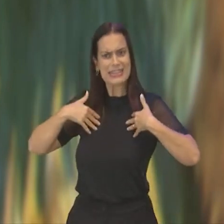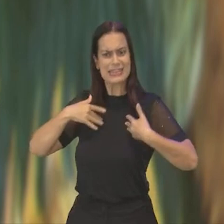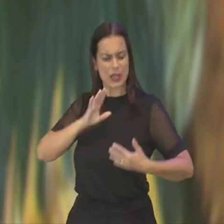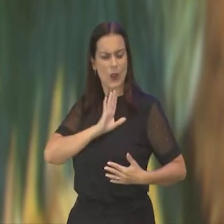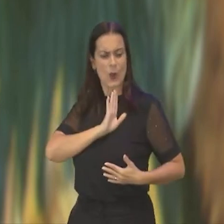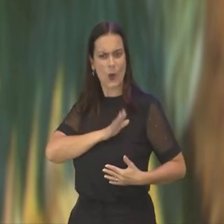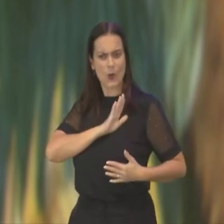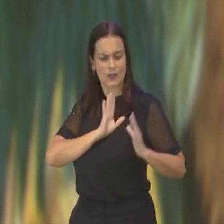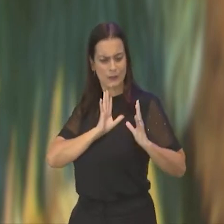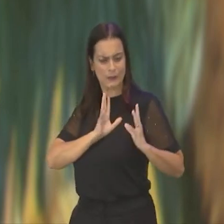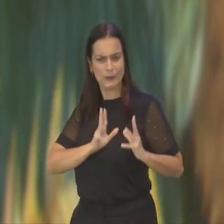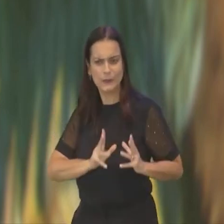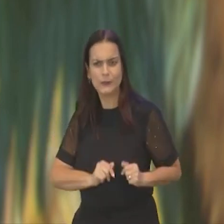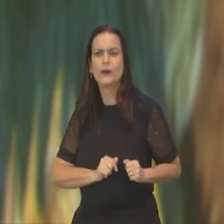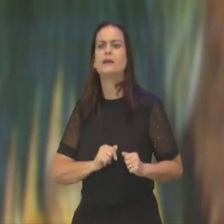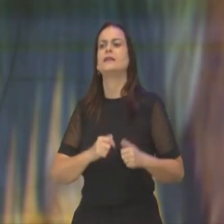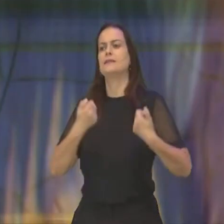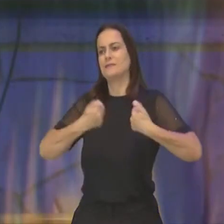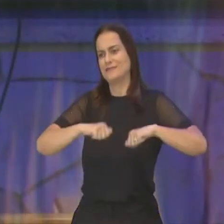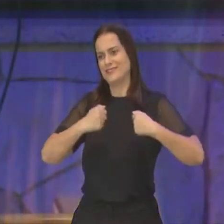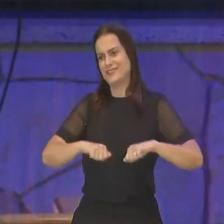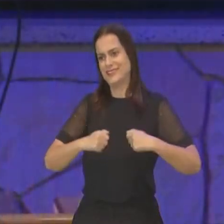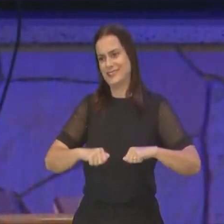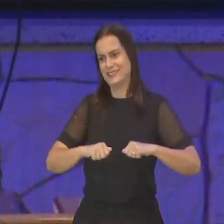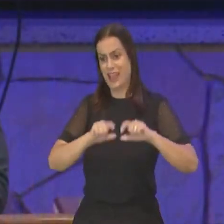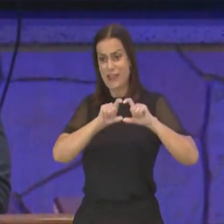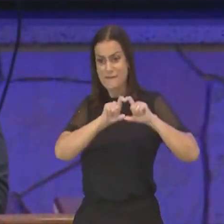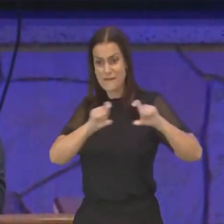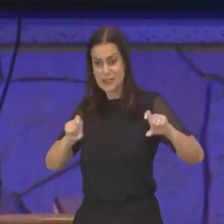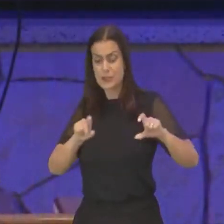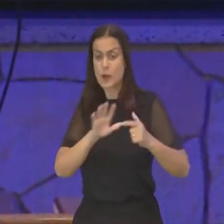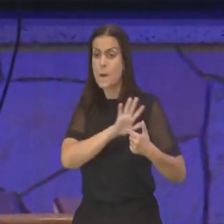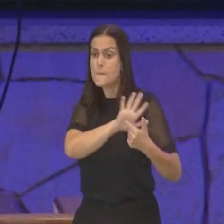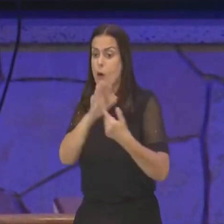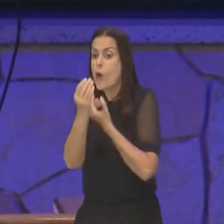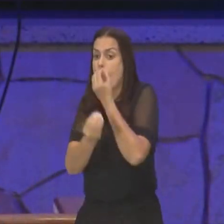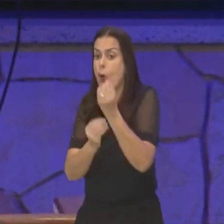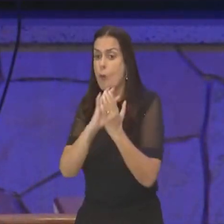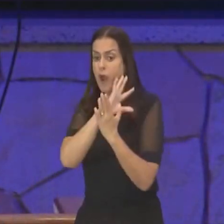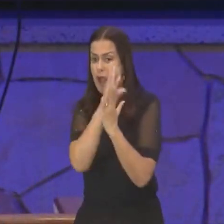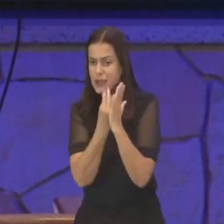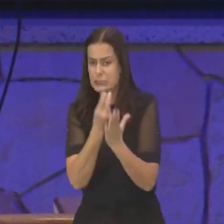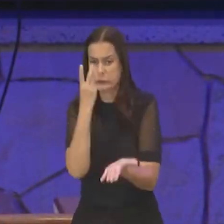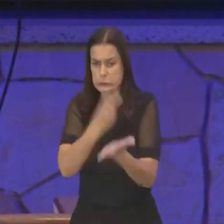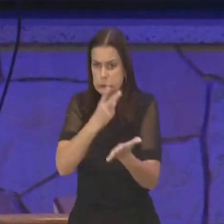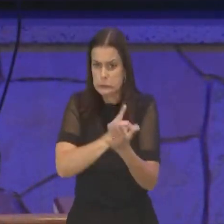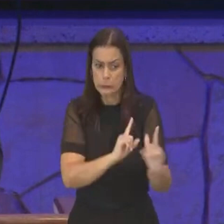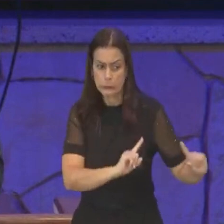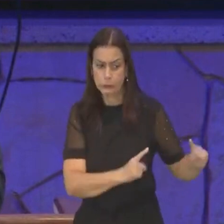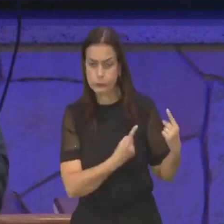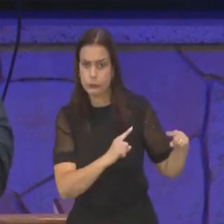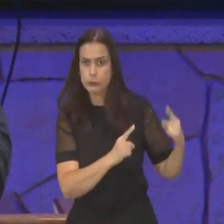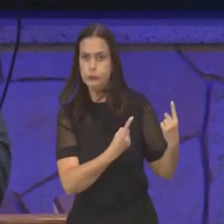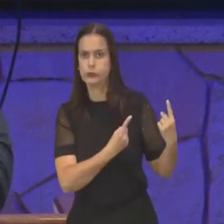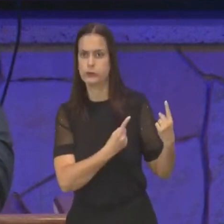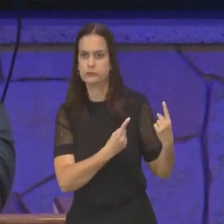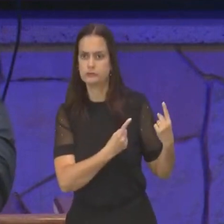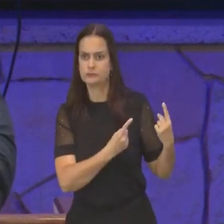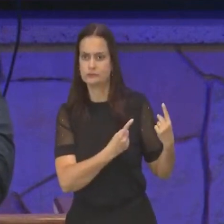singeleza de coração. Esses versículos mostram como a igreja, mesmo enfrentando uma cultura